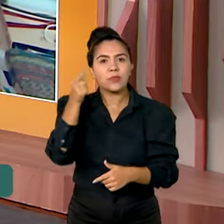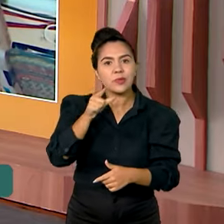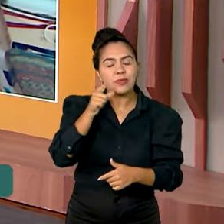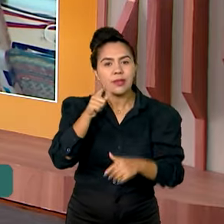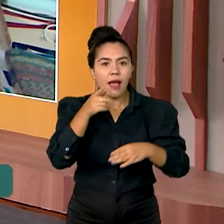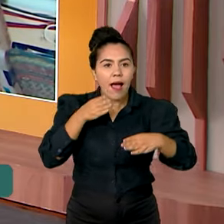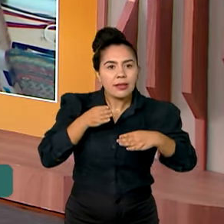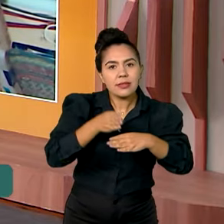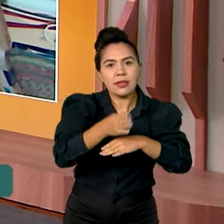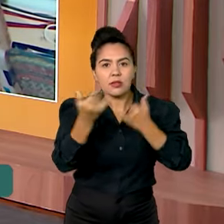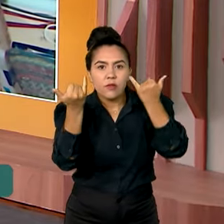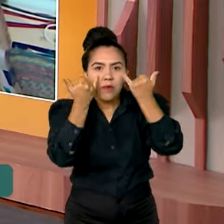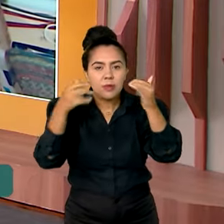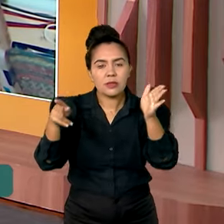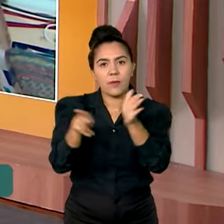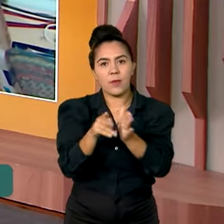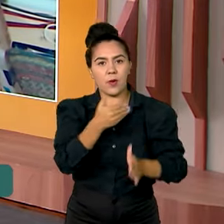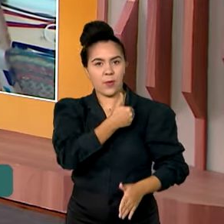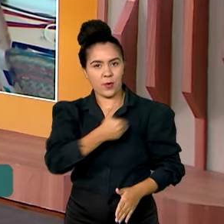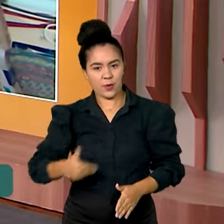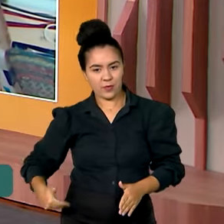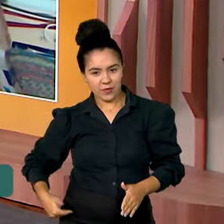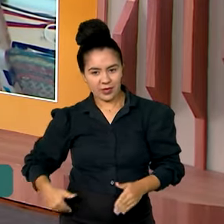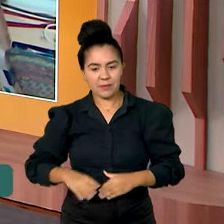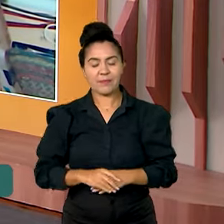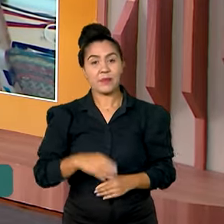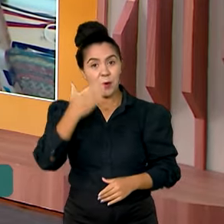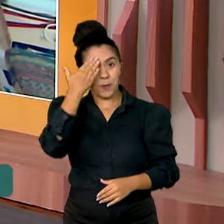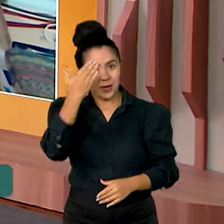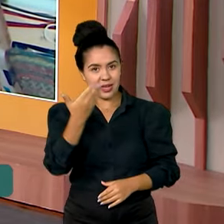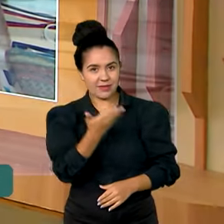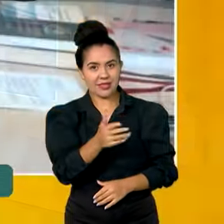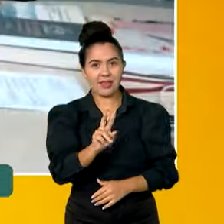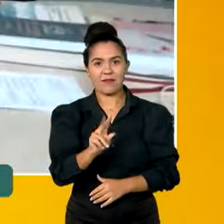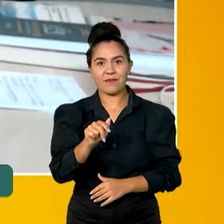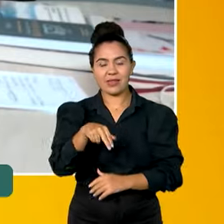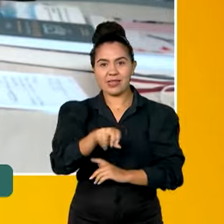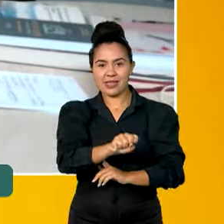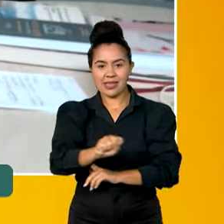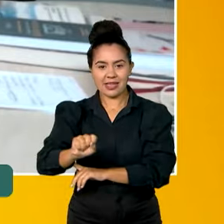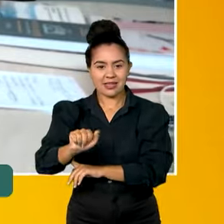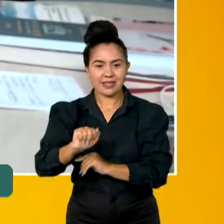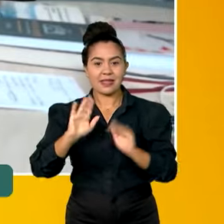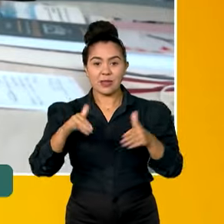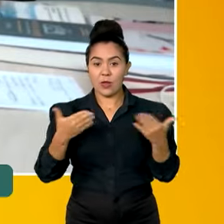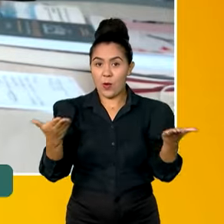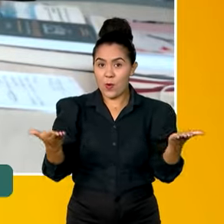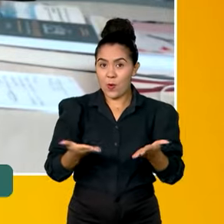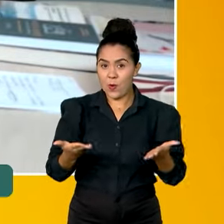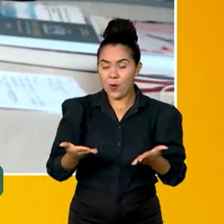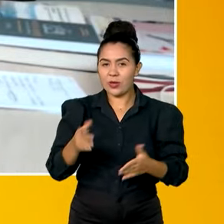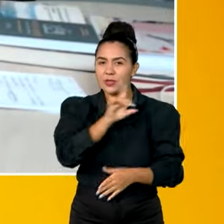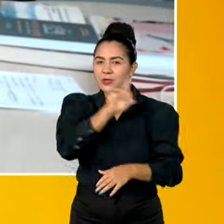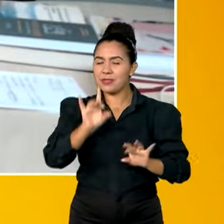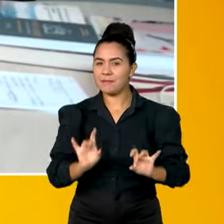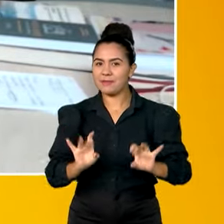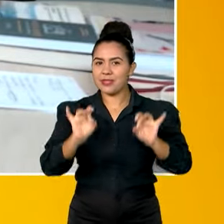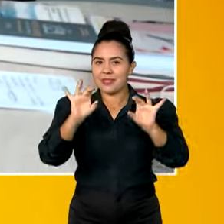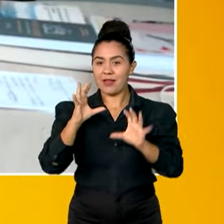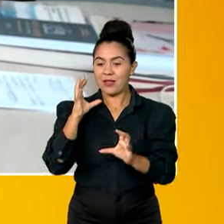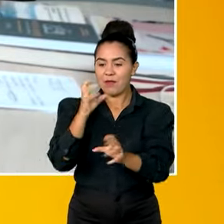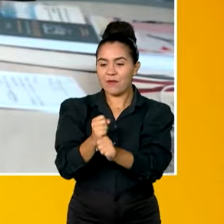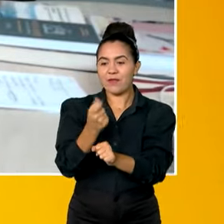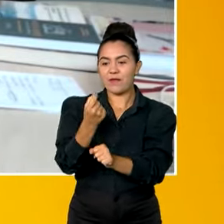governo. Obrigada, Vanessa. A sua pergunta vem num dia muito bom. Hoje nós comemoramos 20 anos